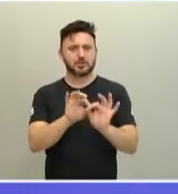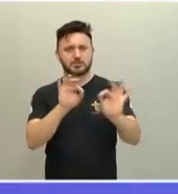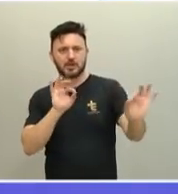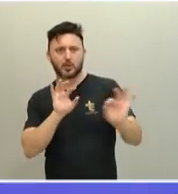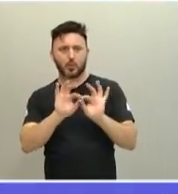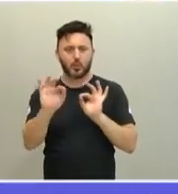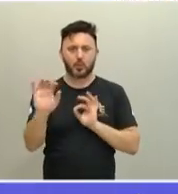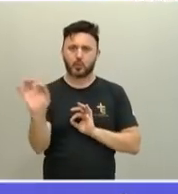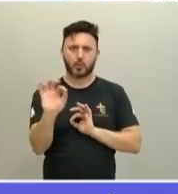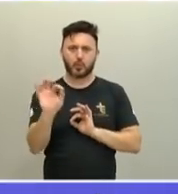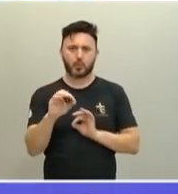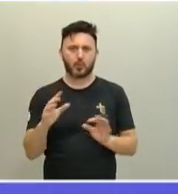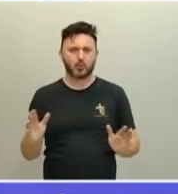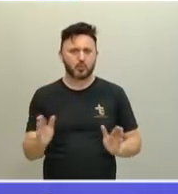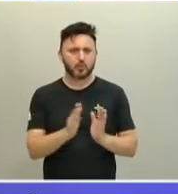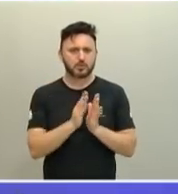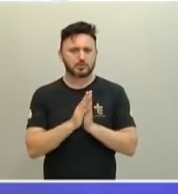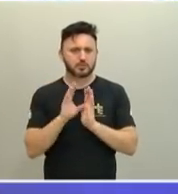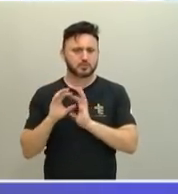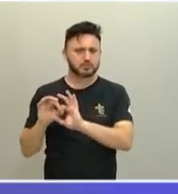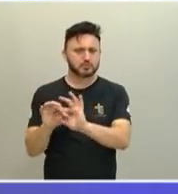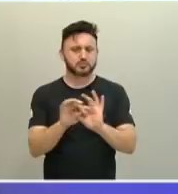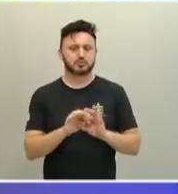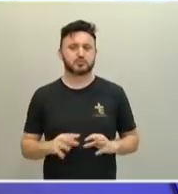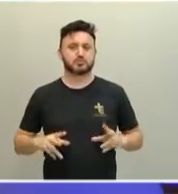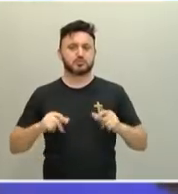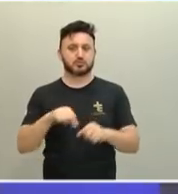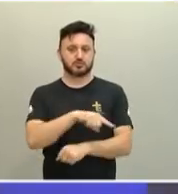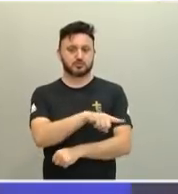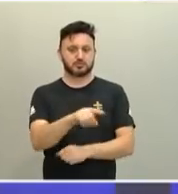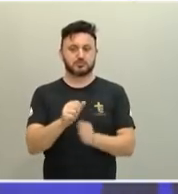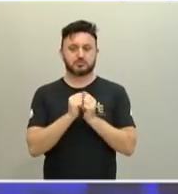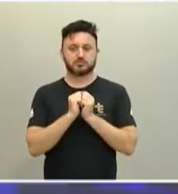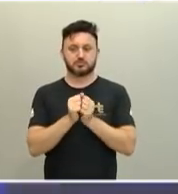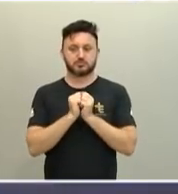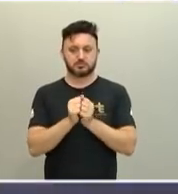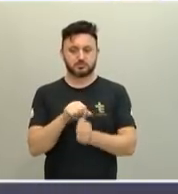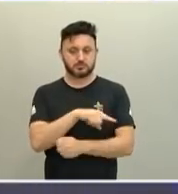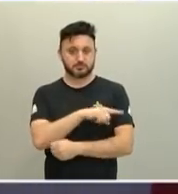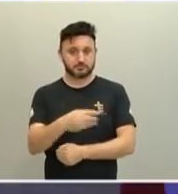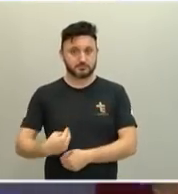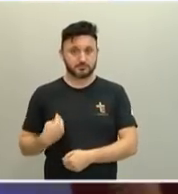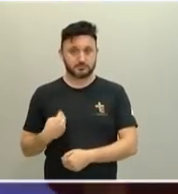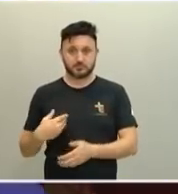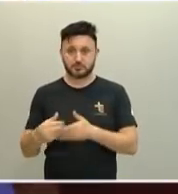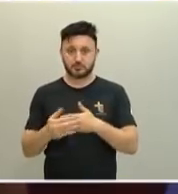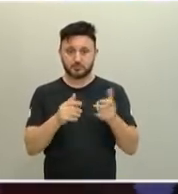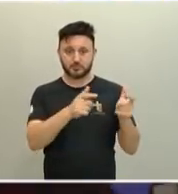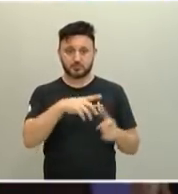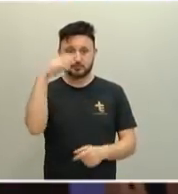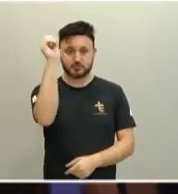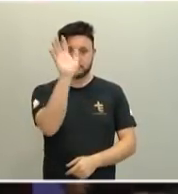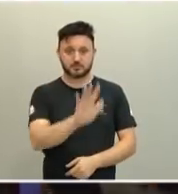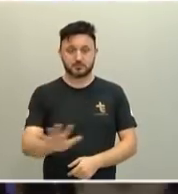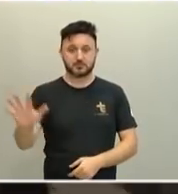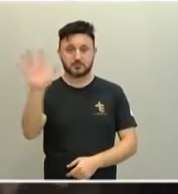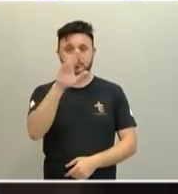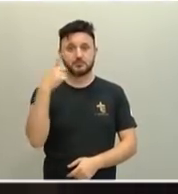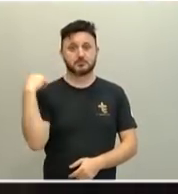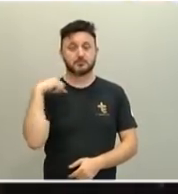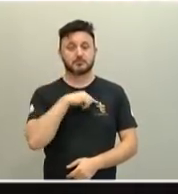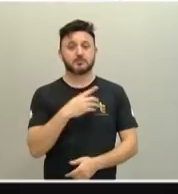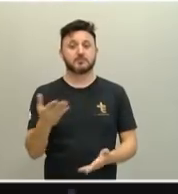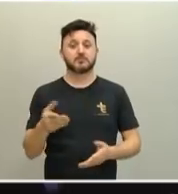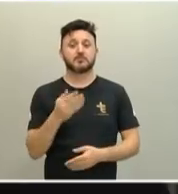oração quebra toda a distância entre nós, quem está em casa, quem está no santuário, você que está em qualquer parte do Brasil. Nós agora pedimos a